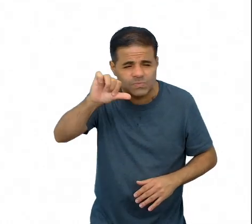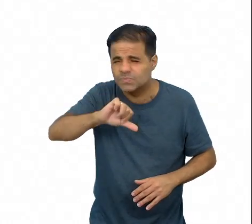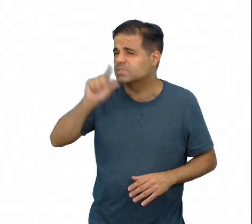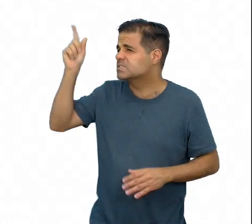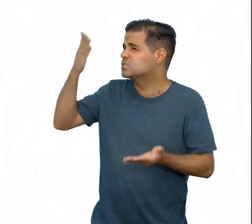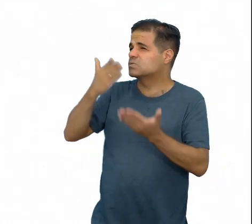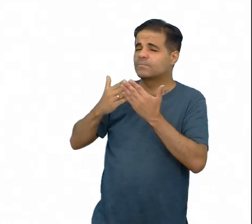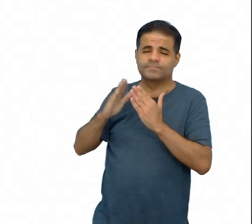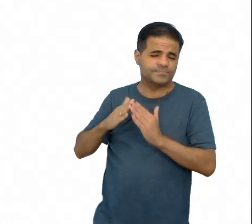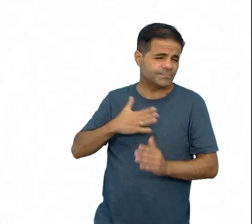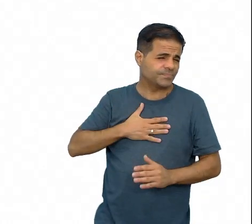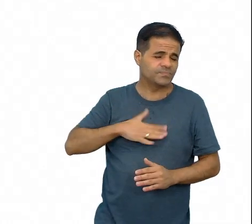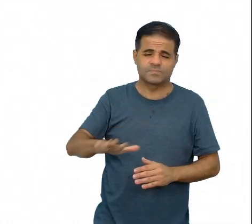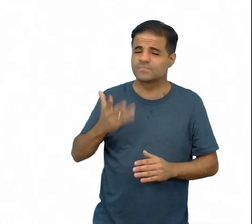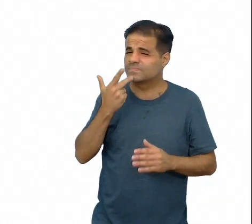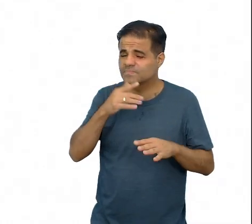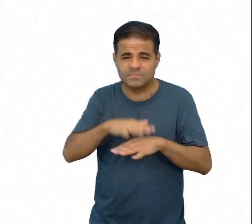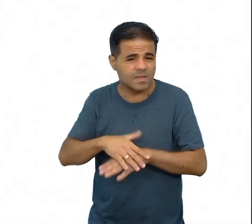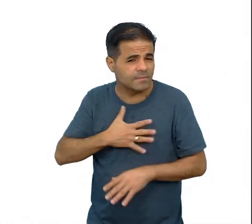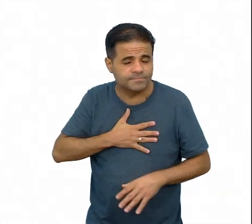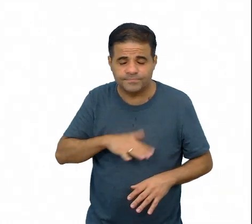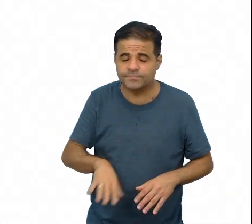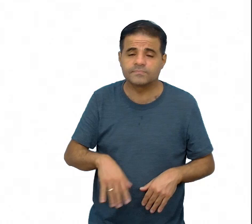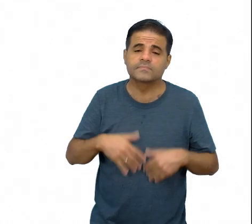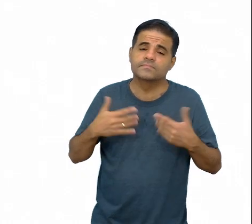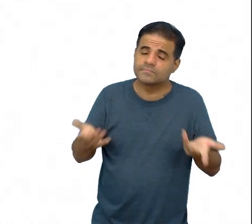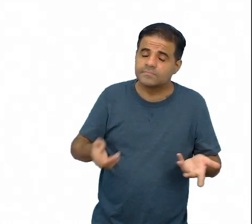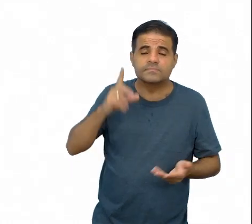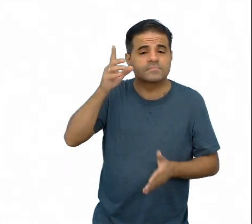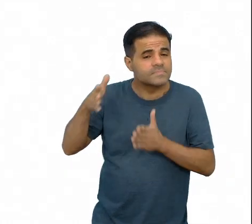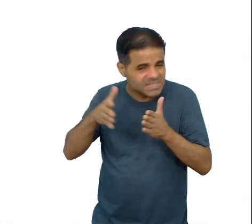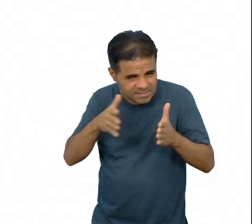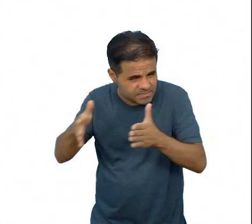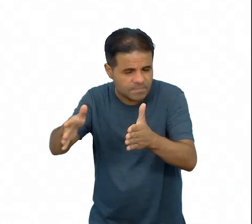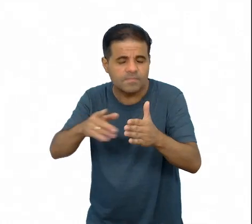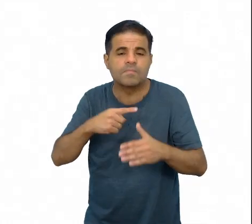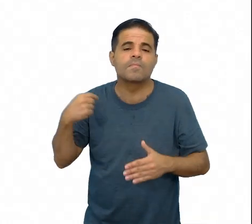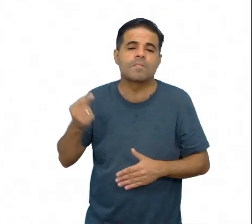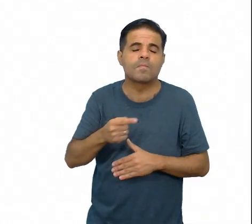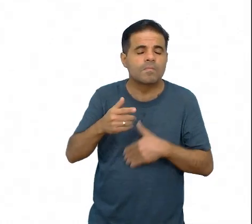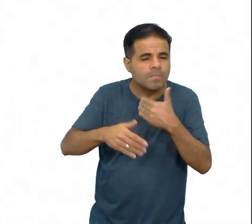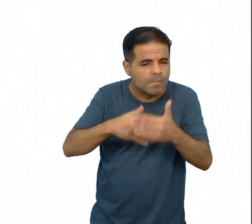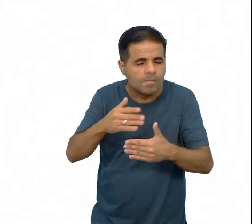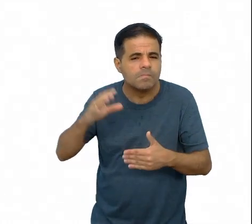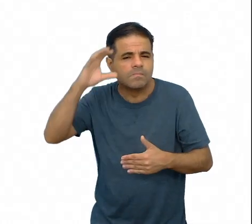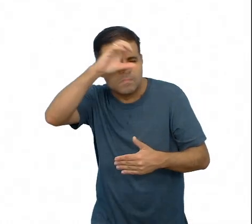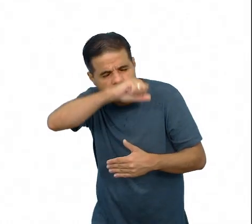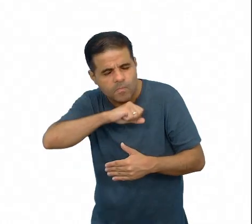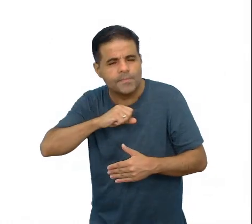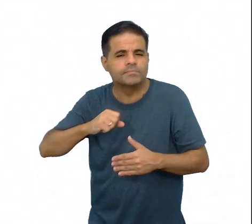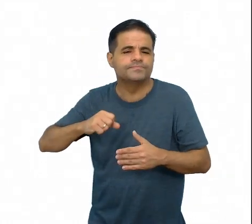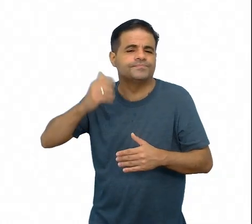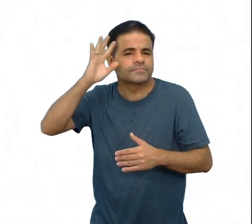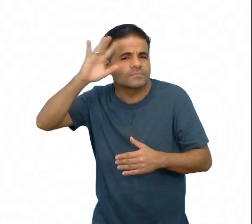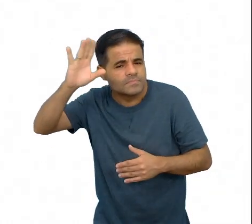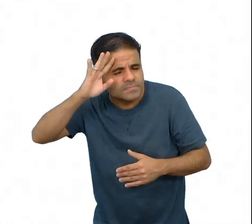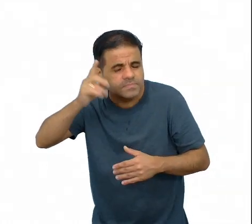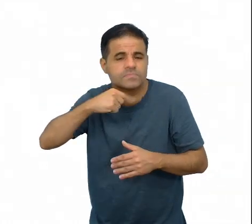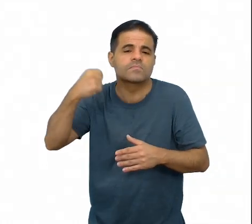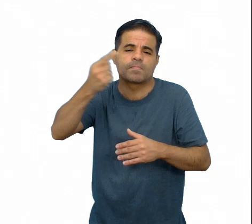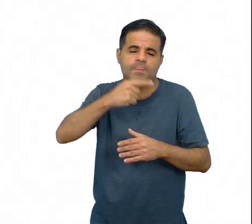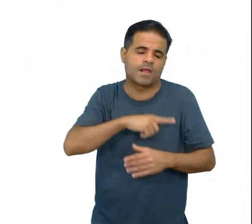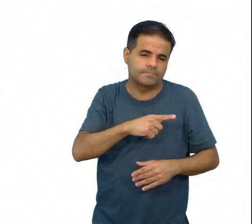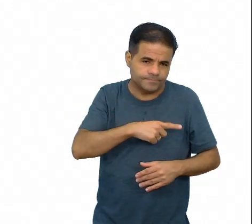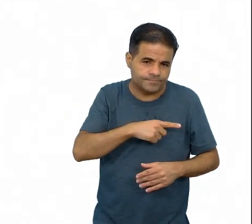Nossa, eu não gosto de matemática, né? Mas acho que são desses caminhos que a gente vai pegando essas teorias que nós